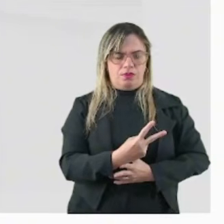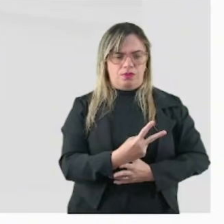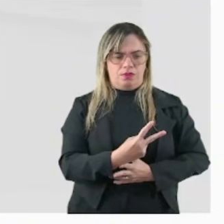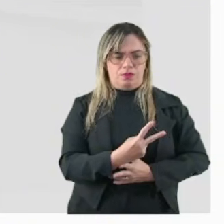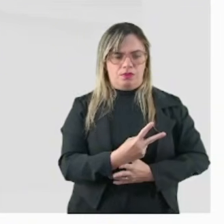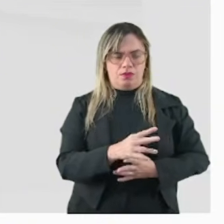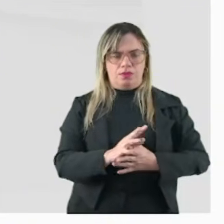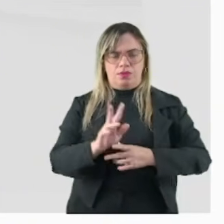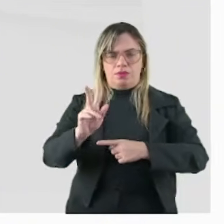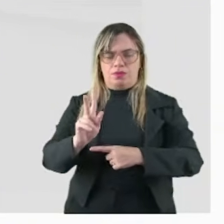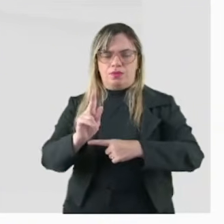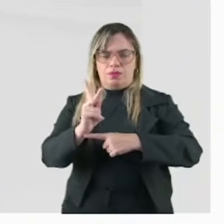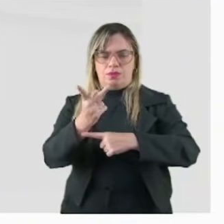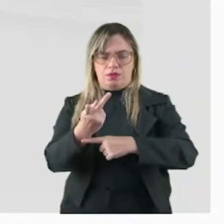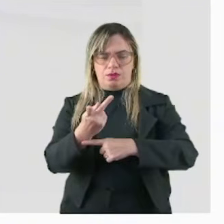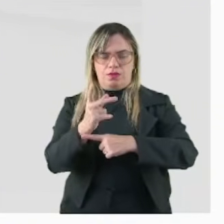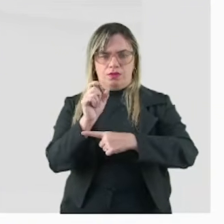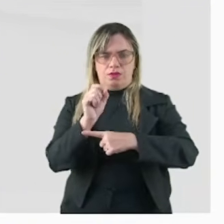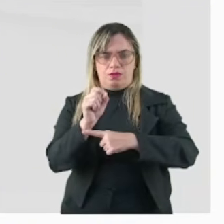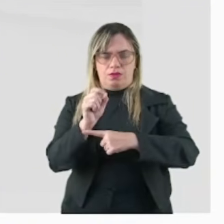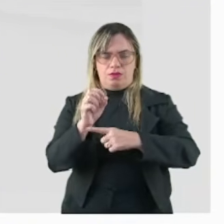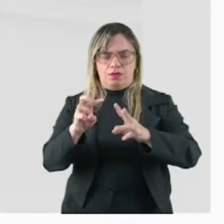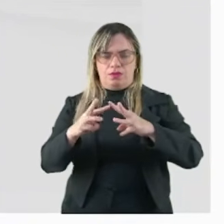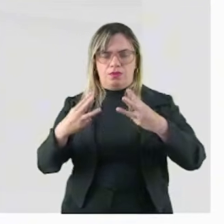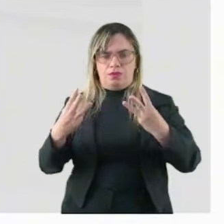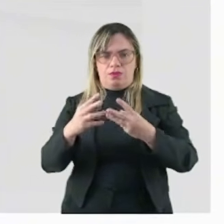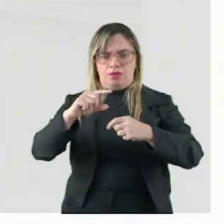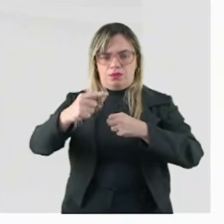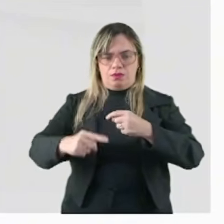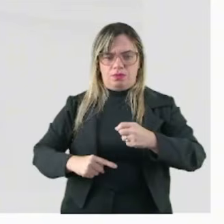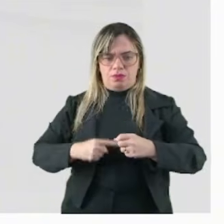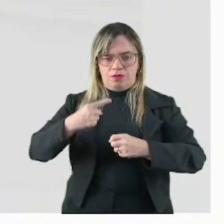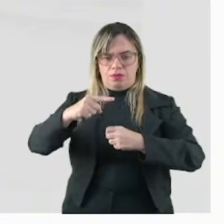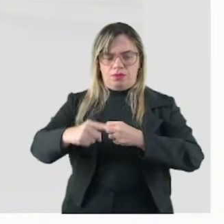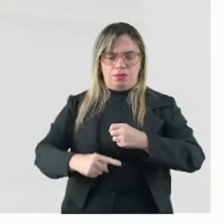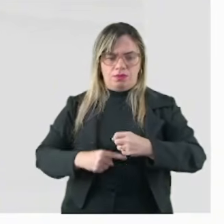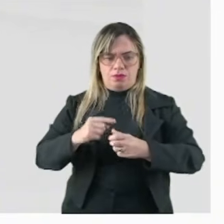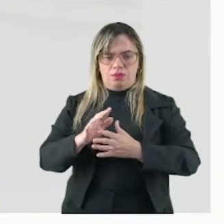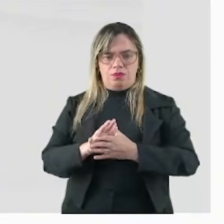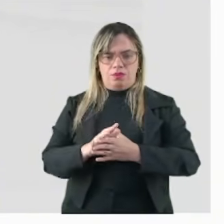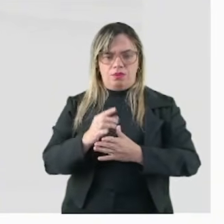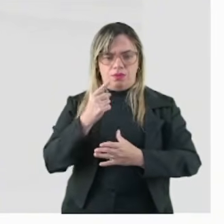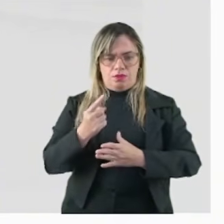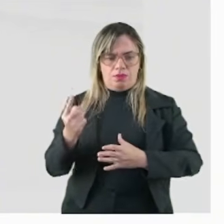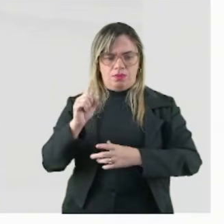O hidrogênio vale quanto? Quanto é a massa atômica do hidrogênio, turma? 1.